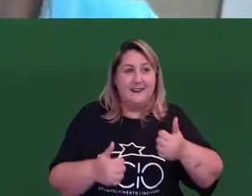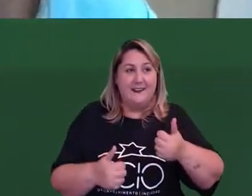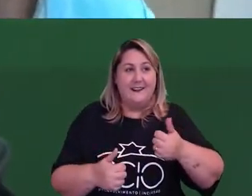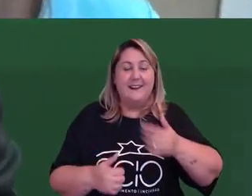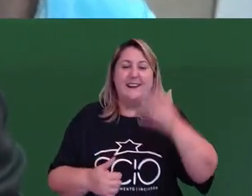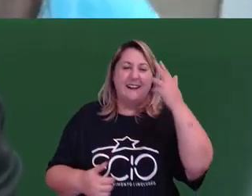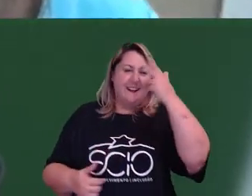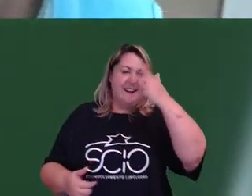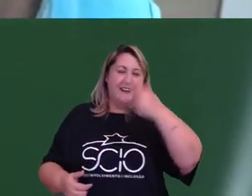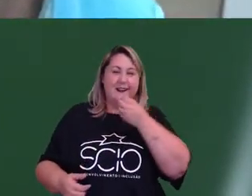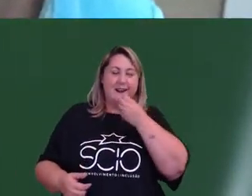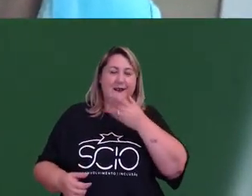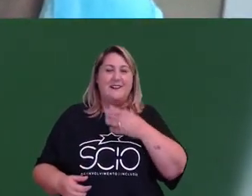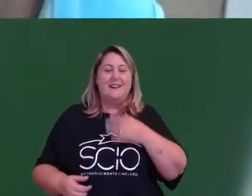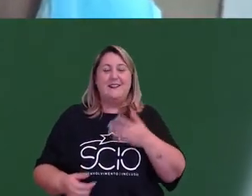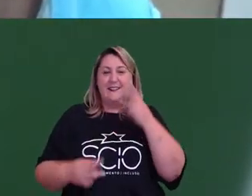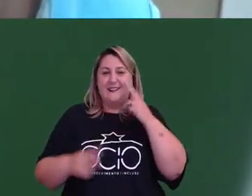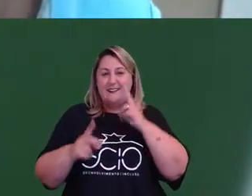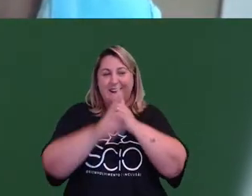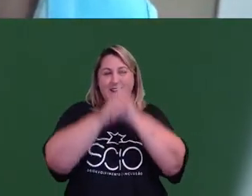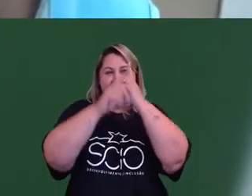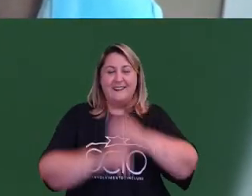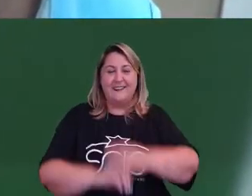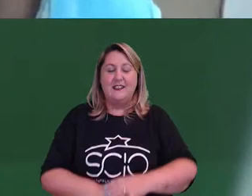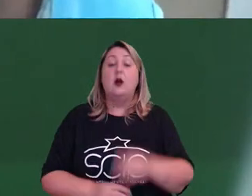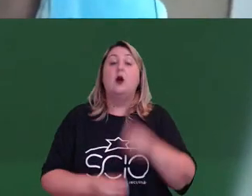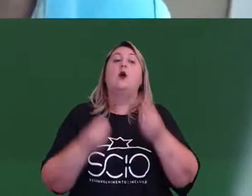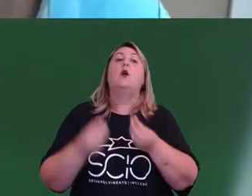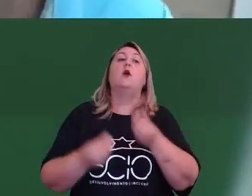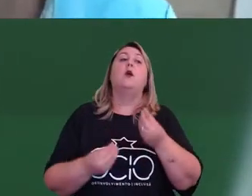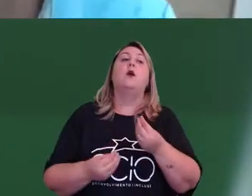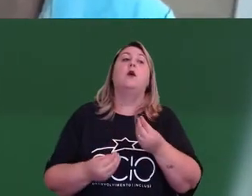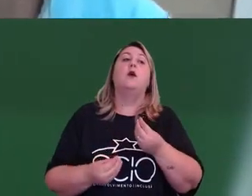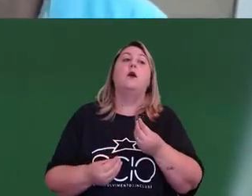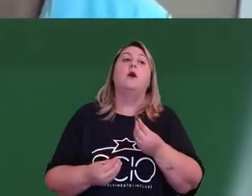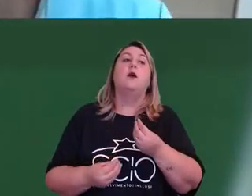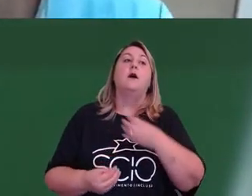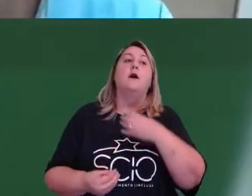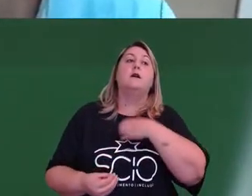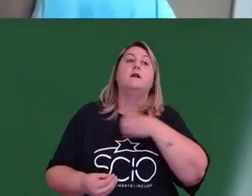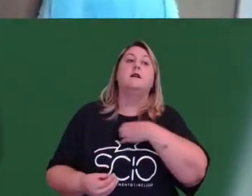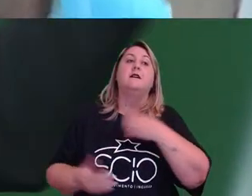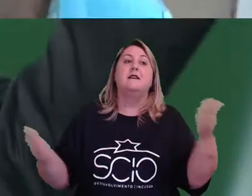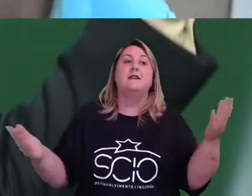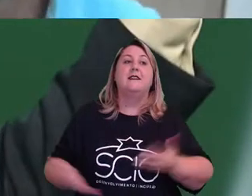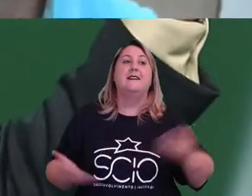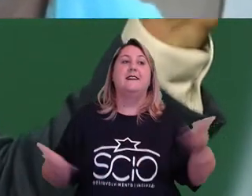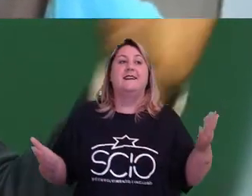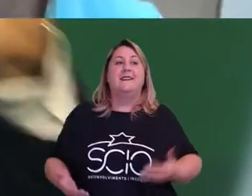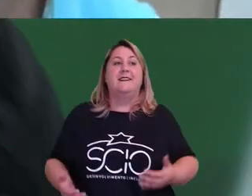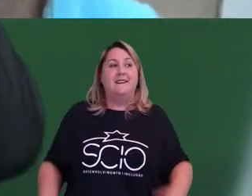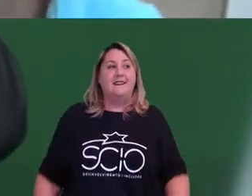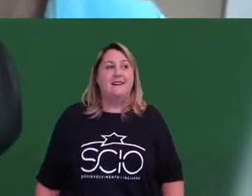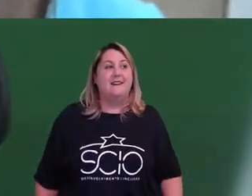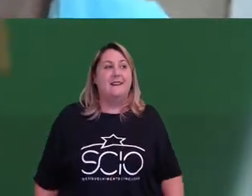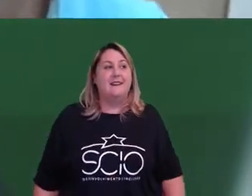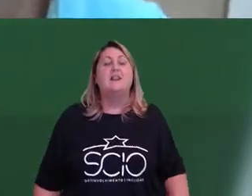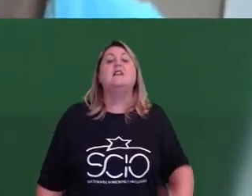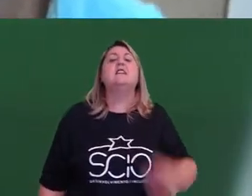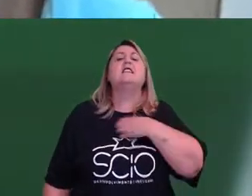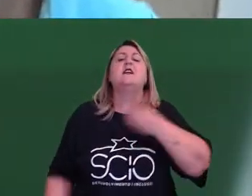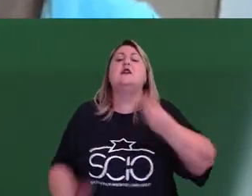linda, que bom te ver, meu parceiro. Como que você está se sentindo? Bom te ver, muito bom. Agora, a minha pergunta é só essa, qual é o